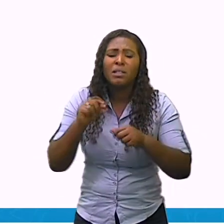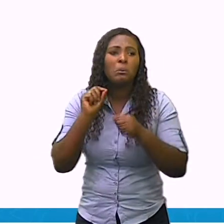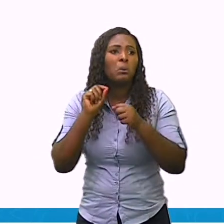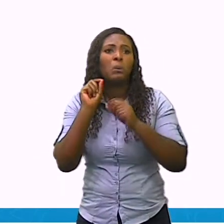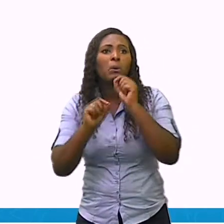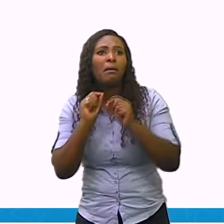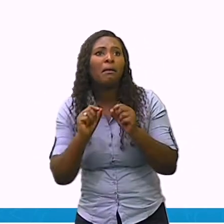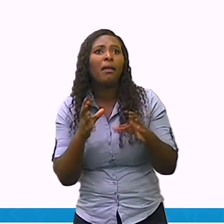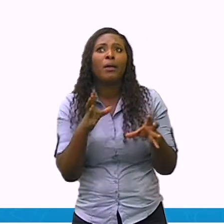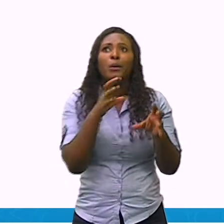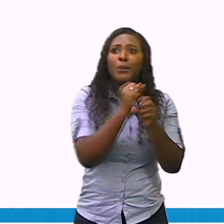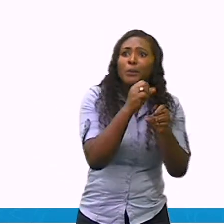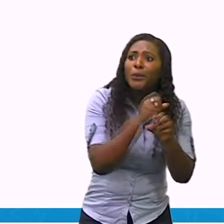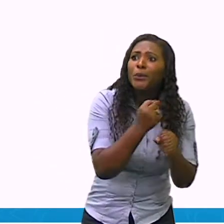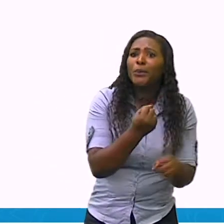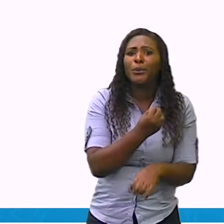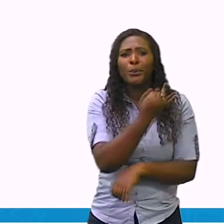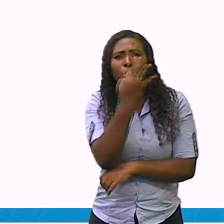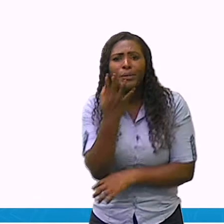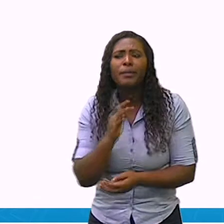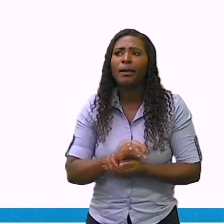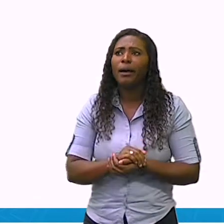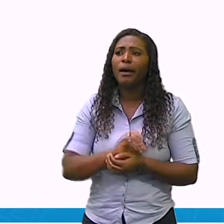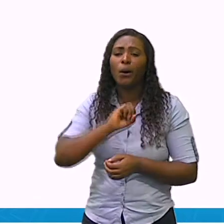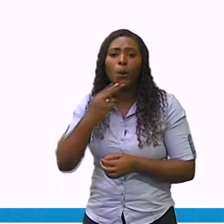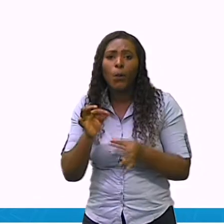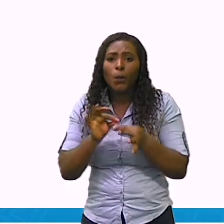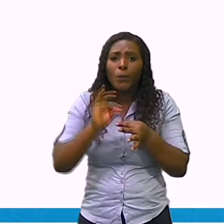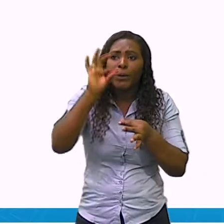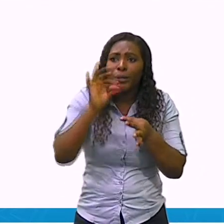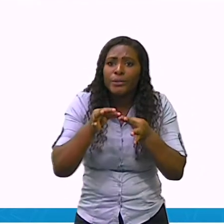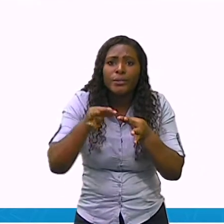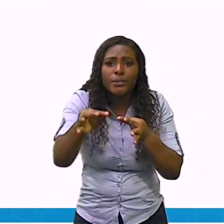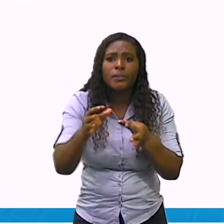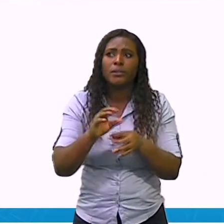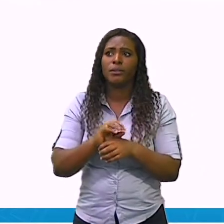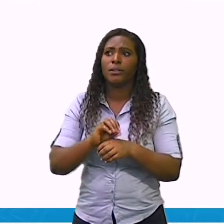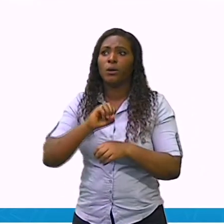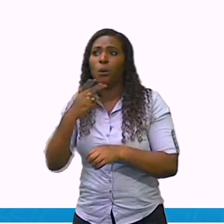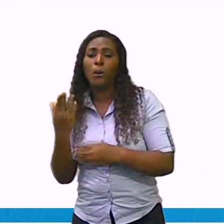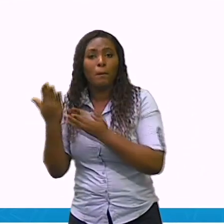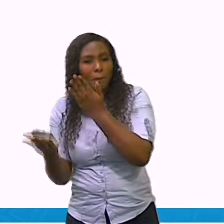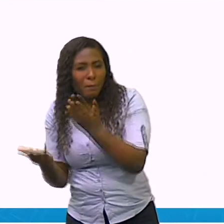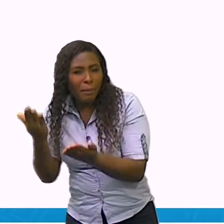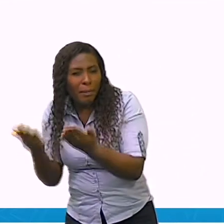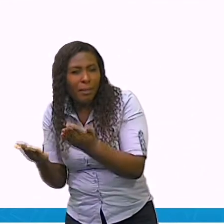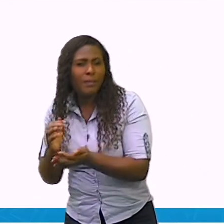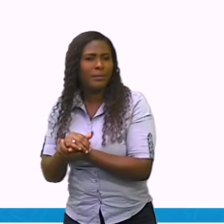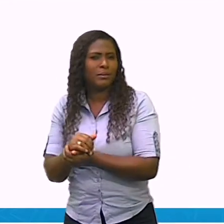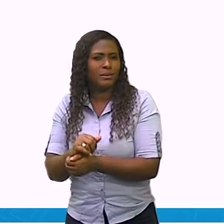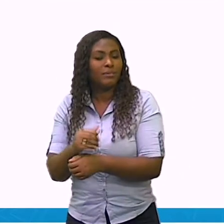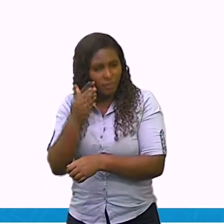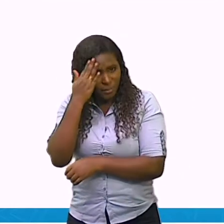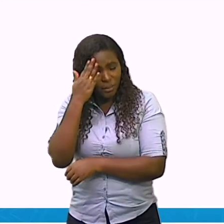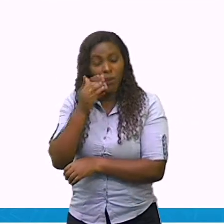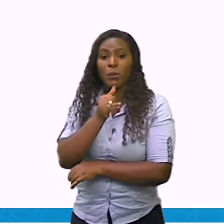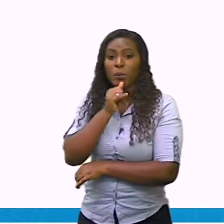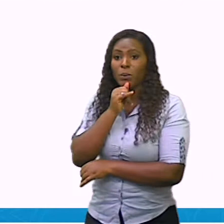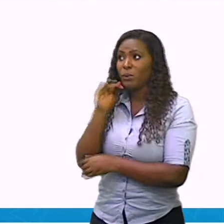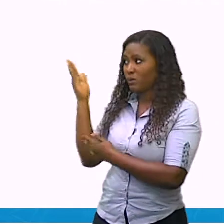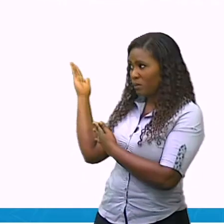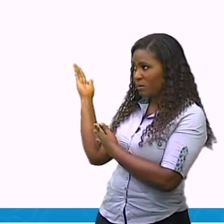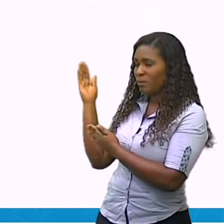situações cotidianas. Veja o exemplo a seguir. O exemplo que eu coloquei aqui para vocês, nós vamos